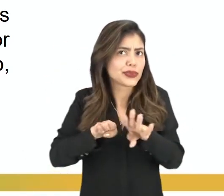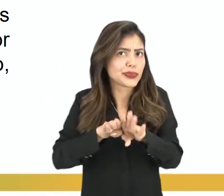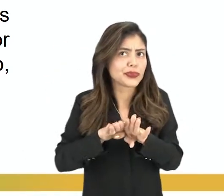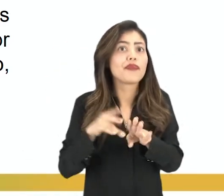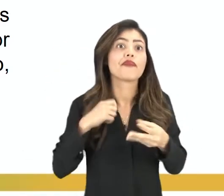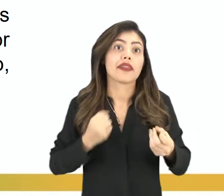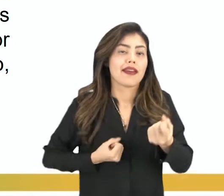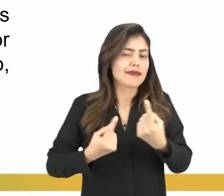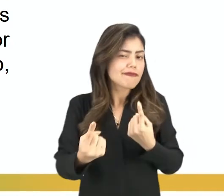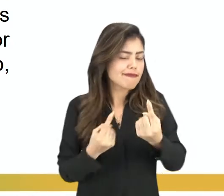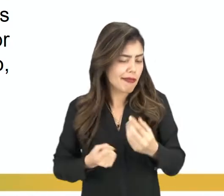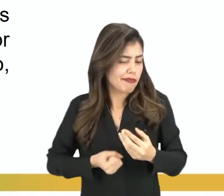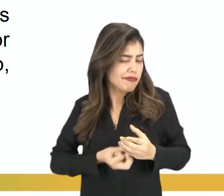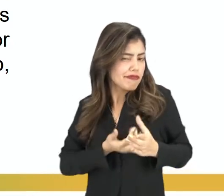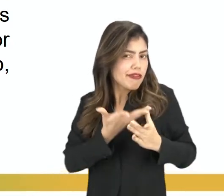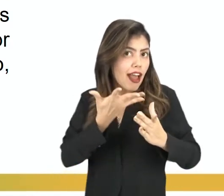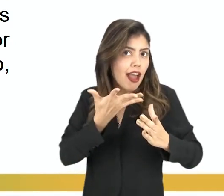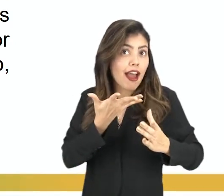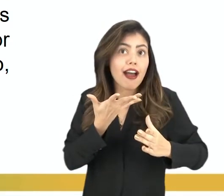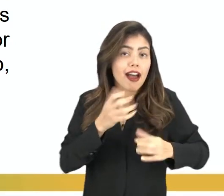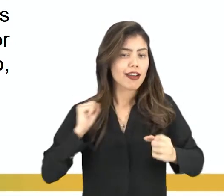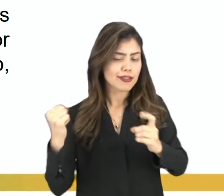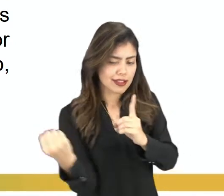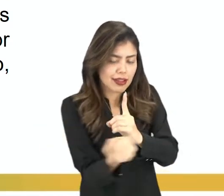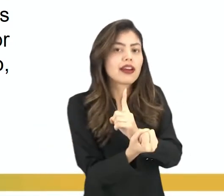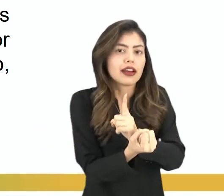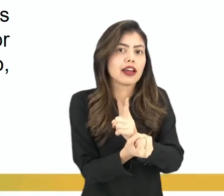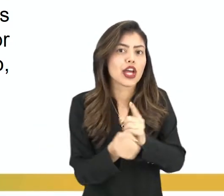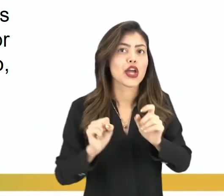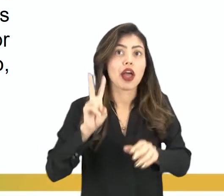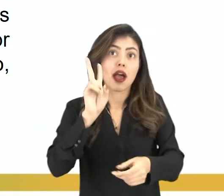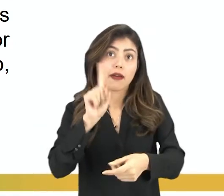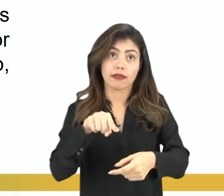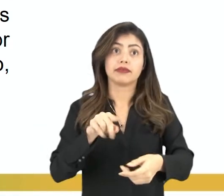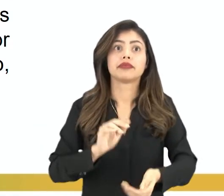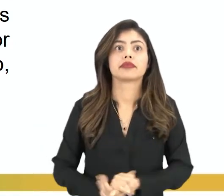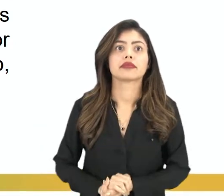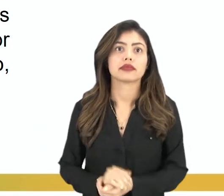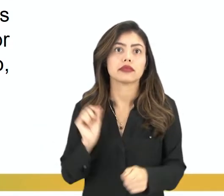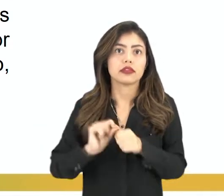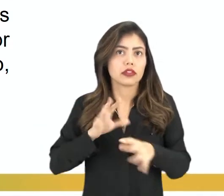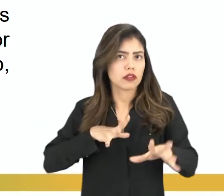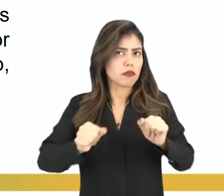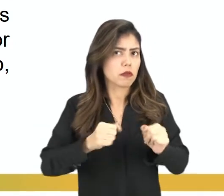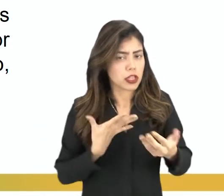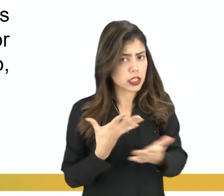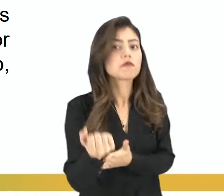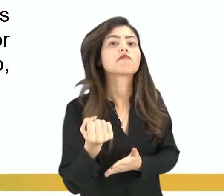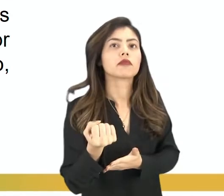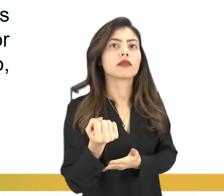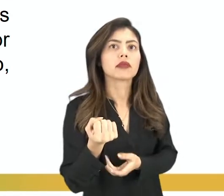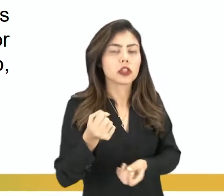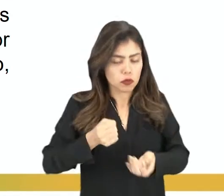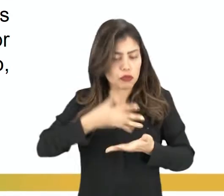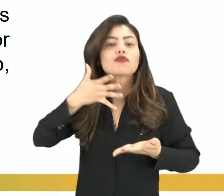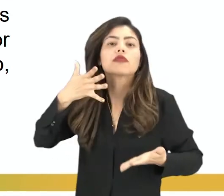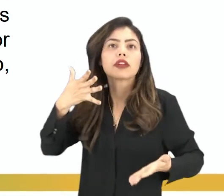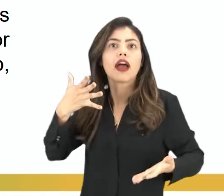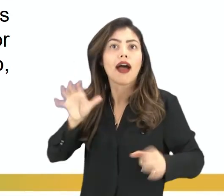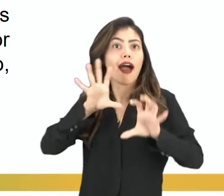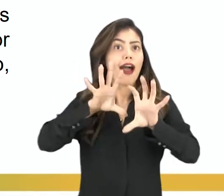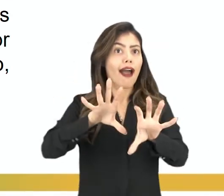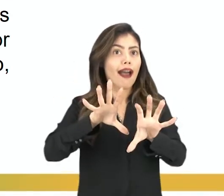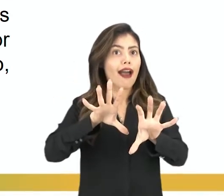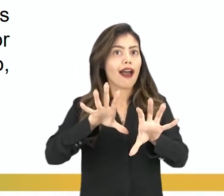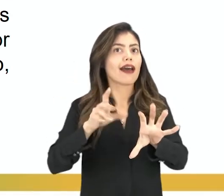do autor com a sociedade e, por vezes, a forma como é recebida diz muito. Neste caso, sobre